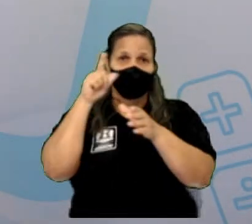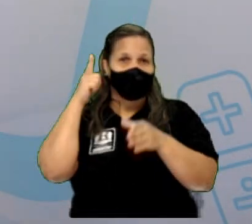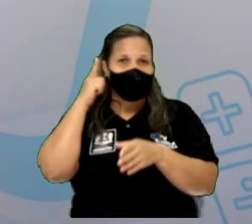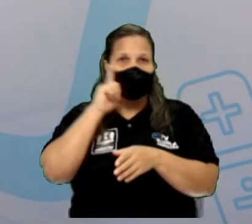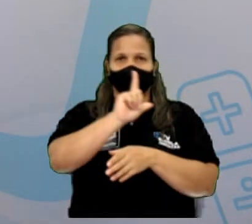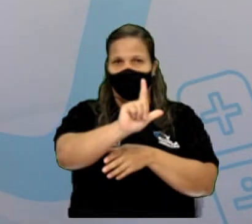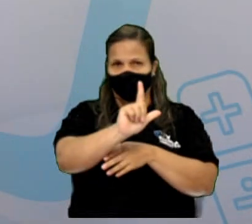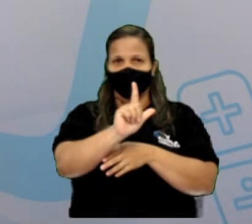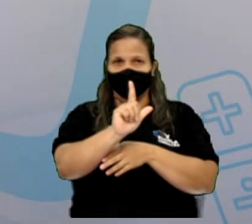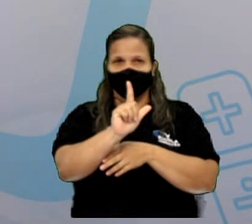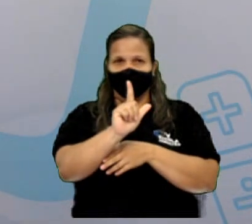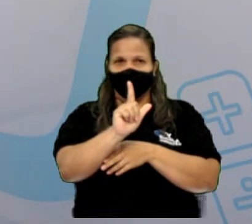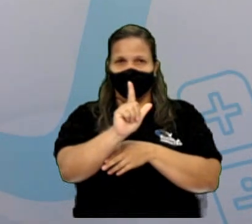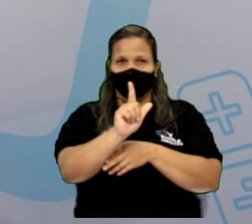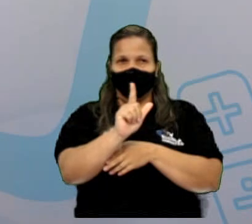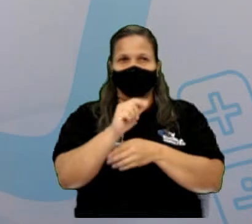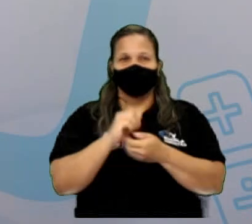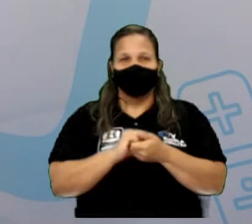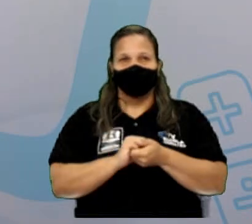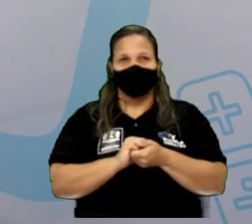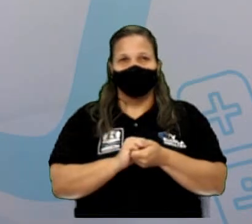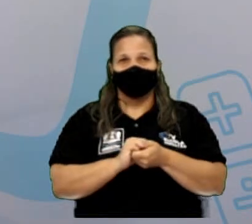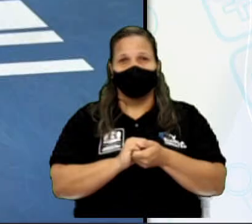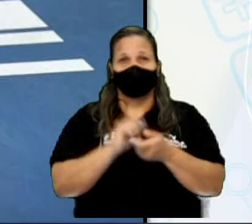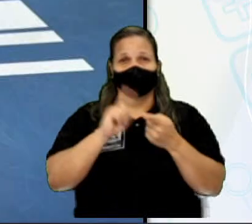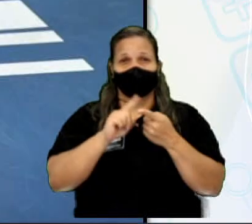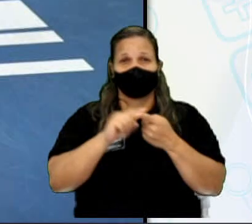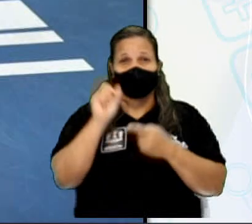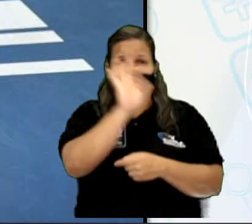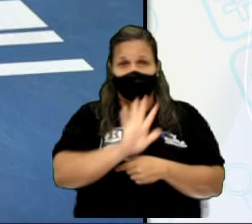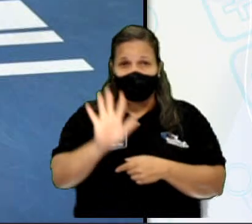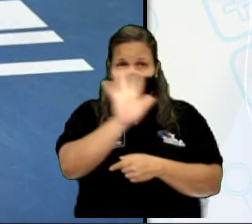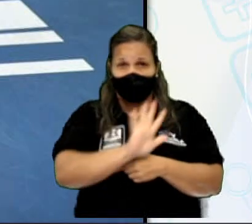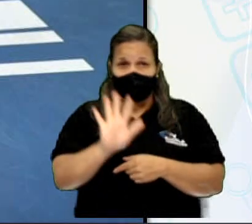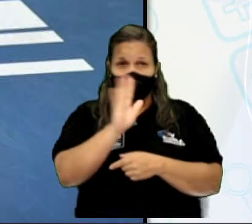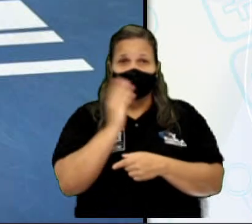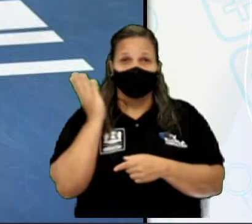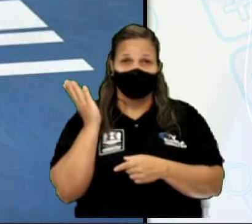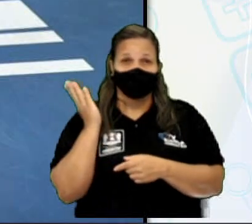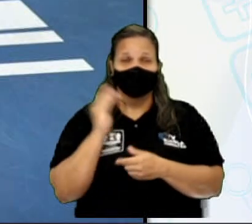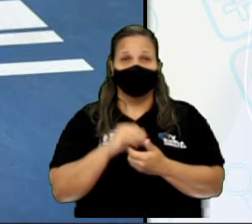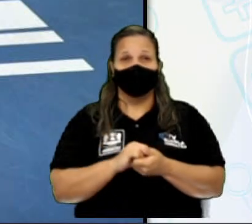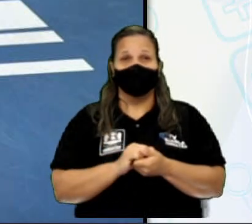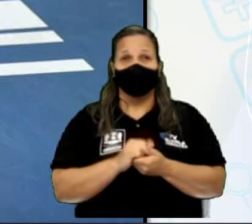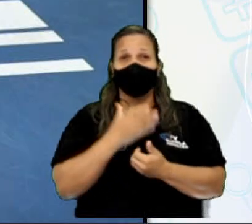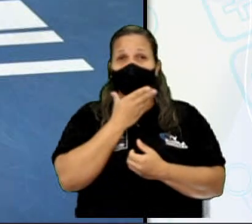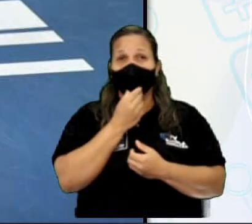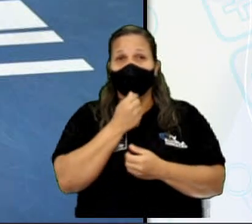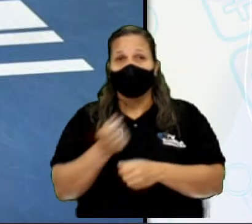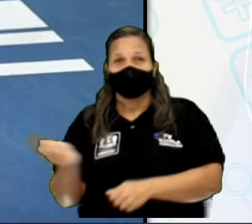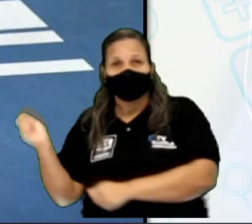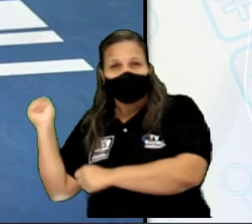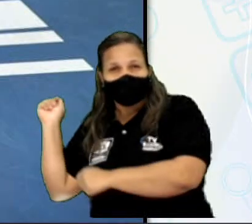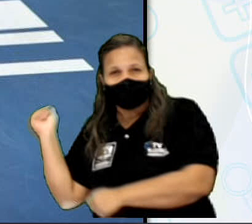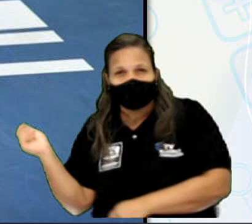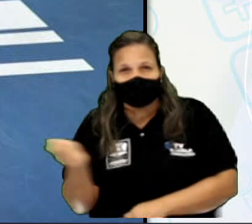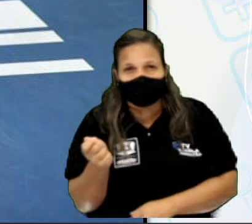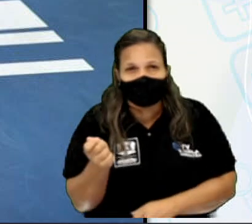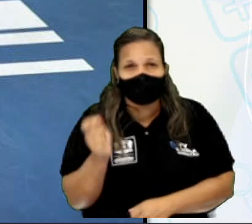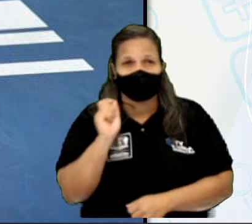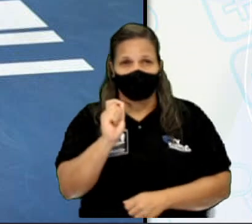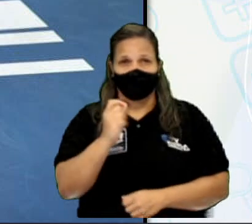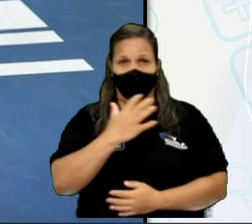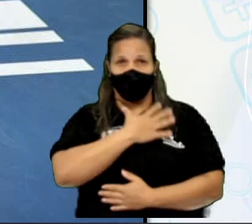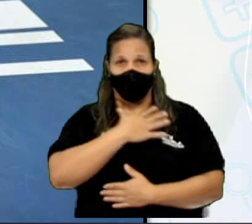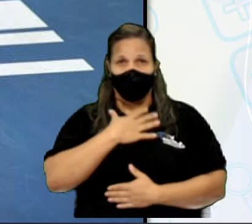Outro exemplo aí, ó, um tenista vai atacar uma bola. Então ele posiciona o corpo de uma maneira,